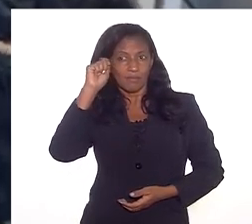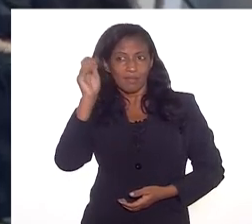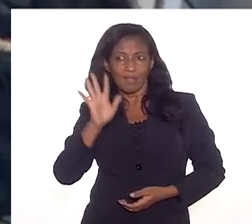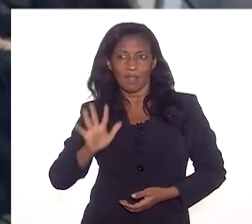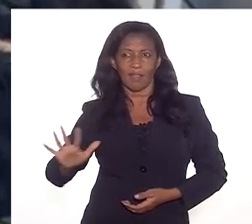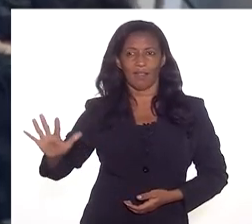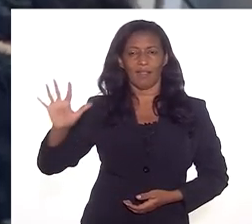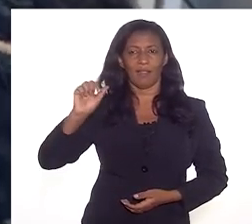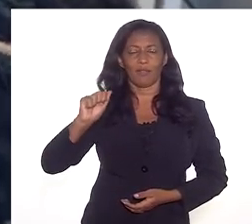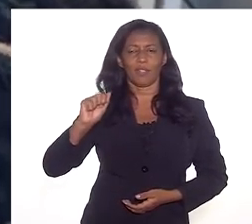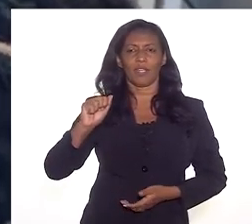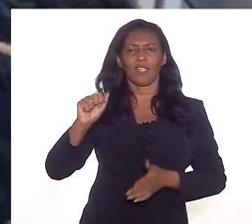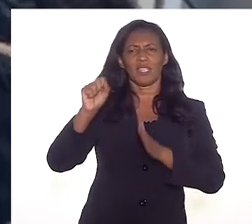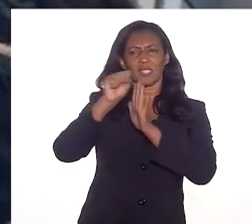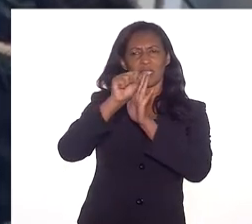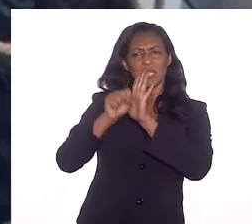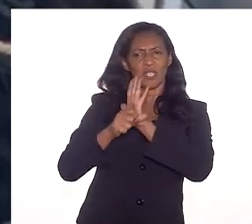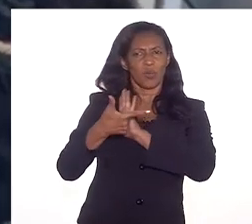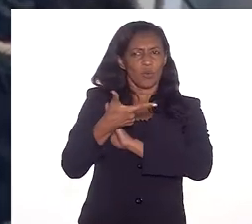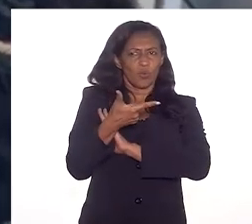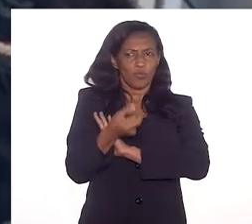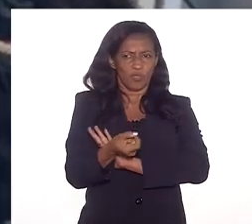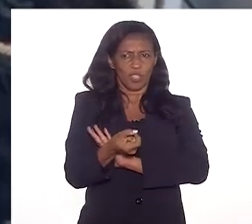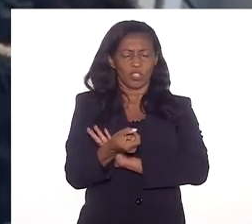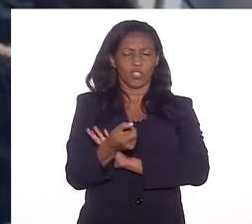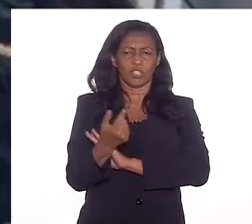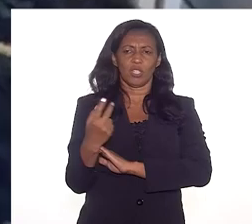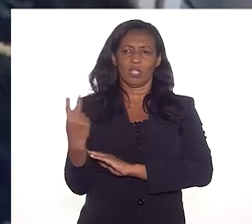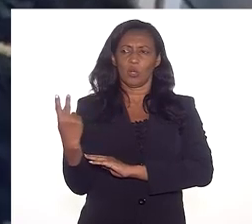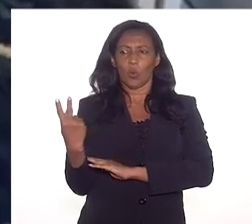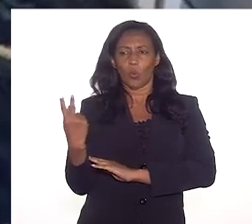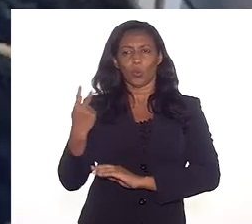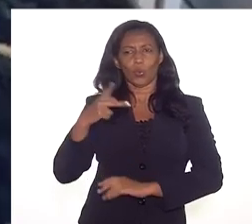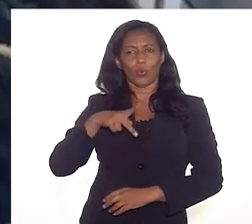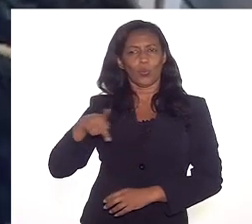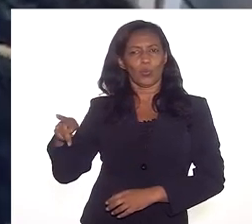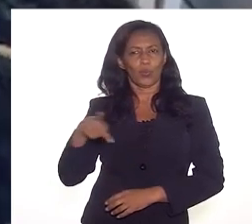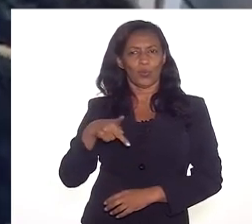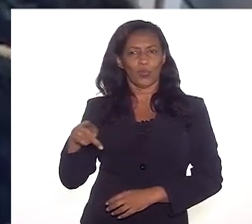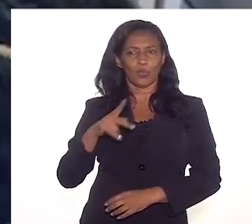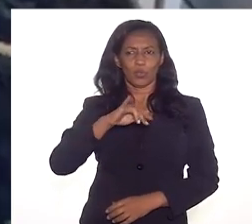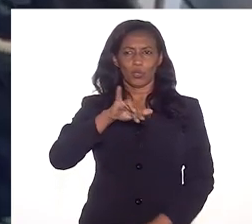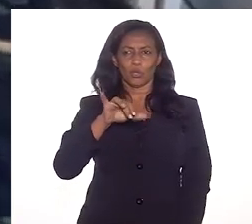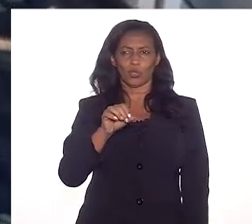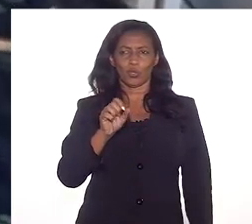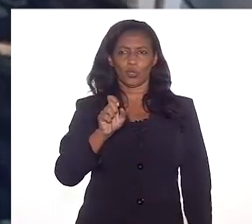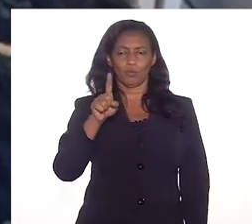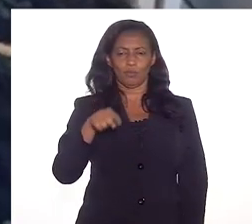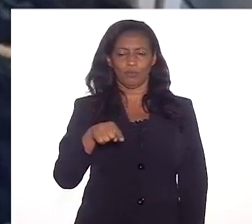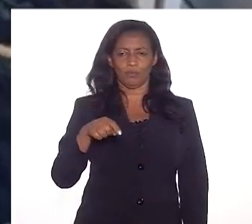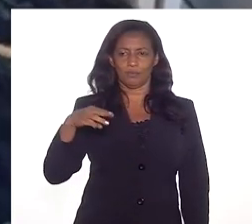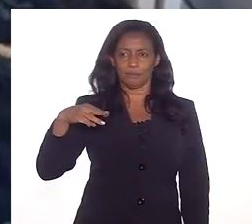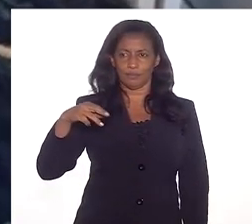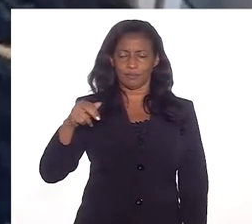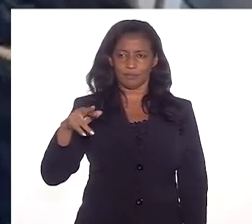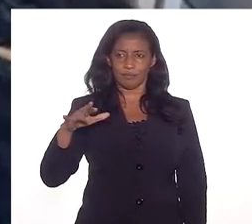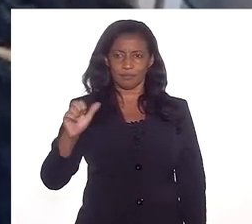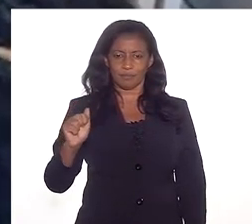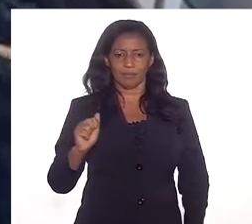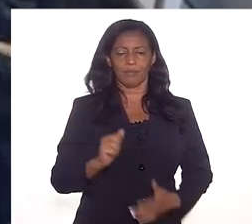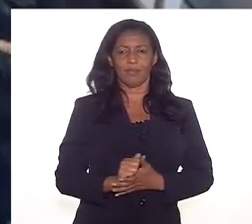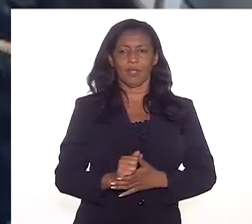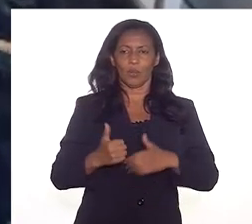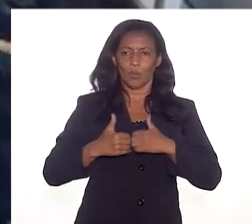Brasil e em História do século XX, ambas sob orientação do querido e saudoso professor José Maria Nunes